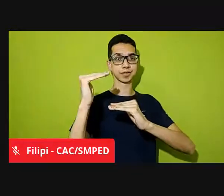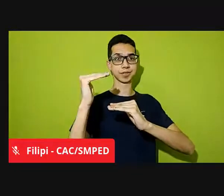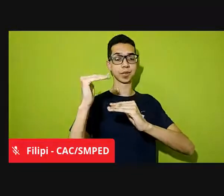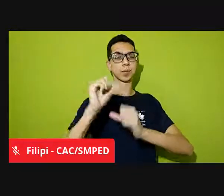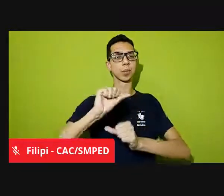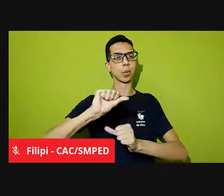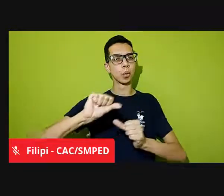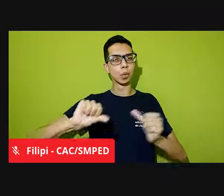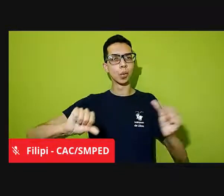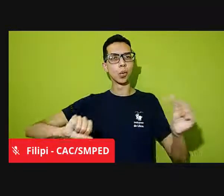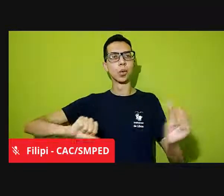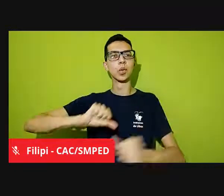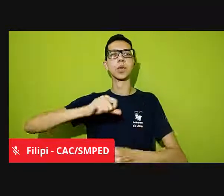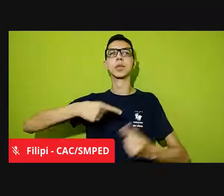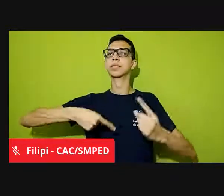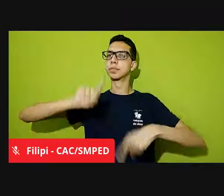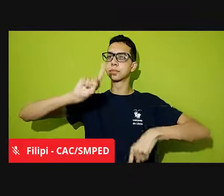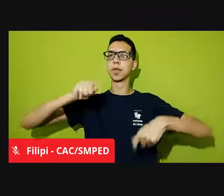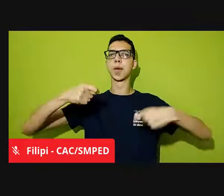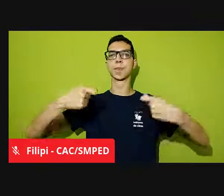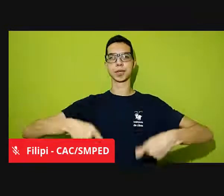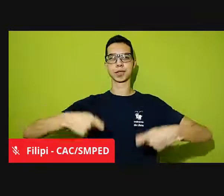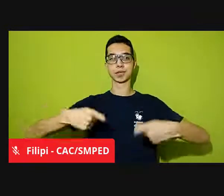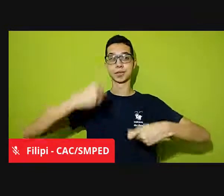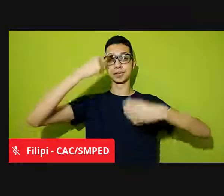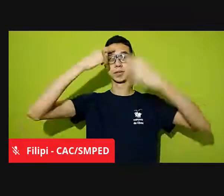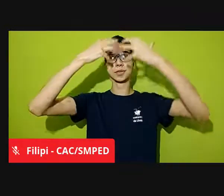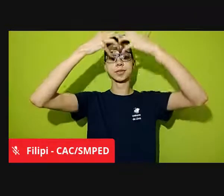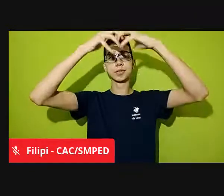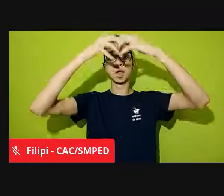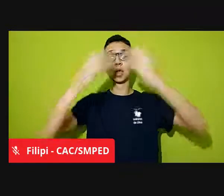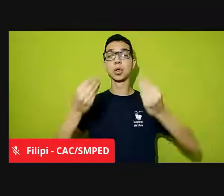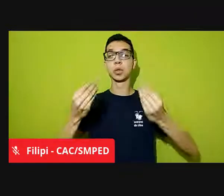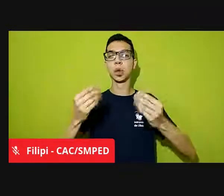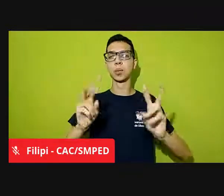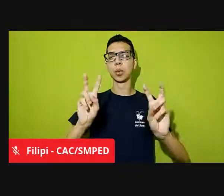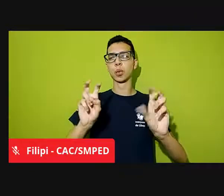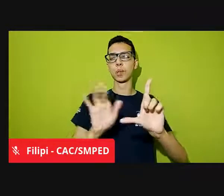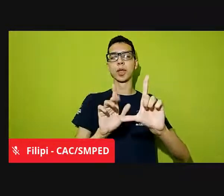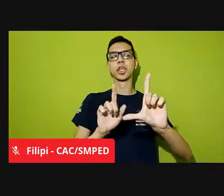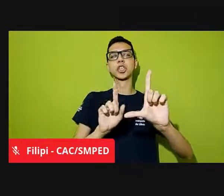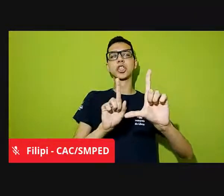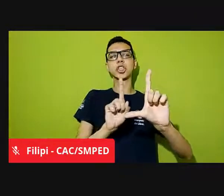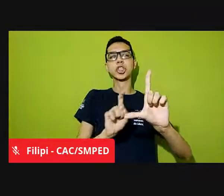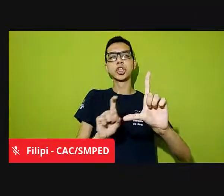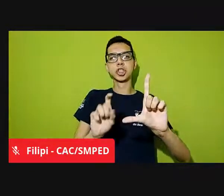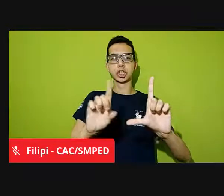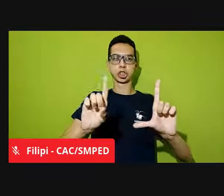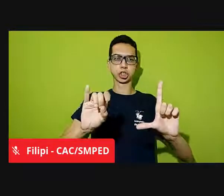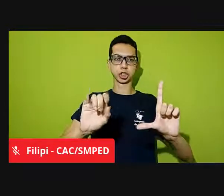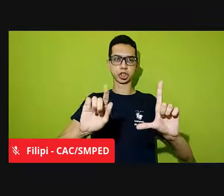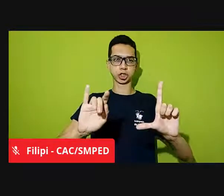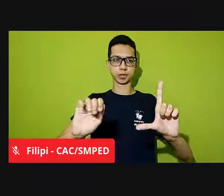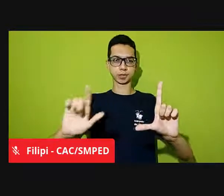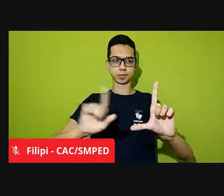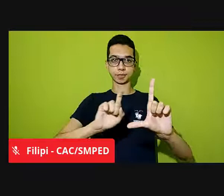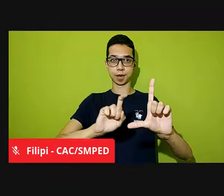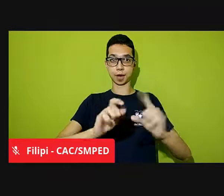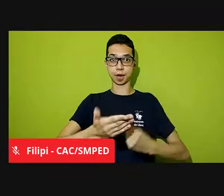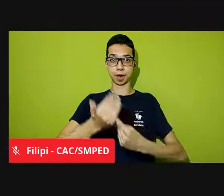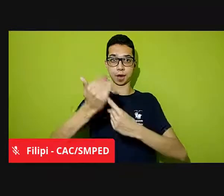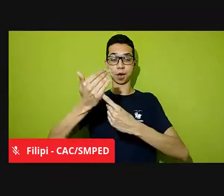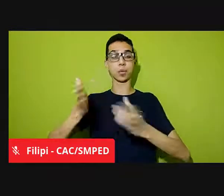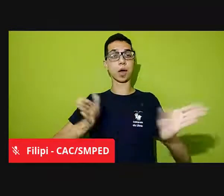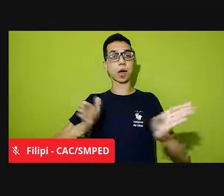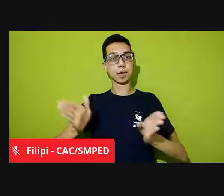forma significativa em relação aos meios digitais, né, a acessibilidade tecnológica, a acessibilidade